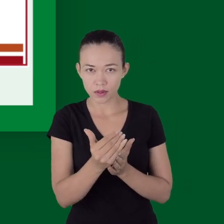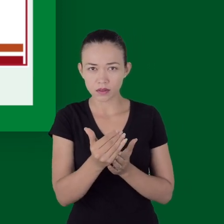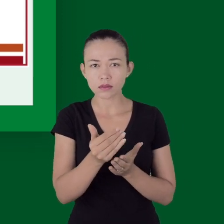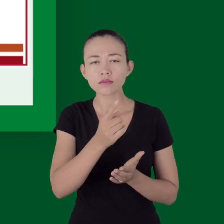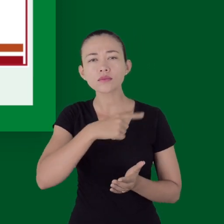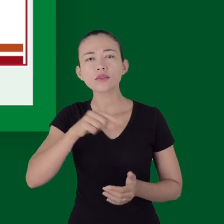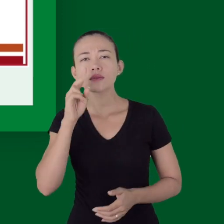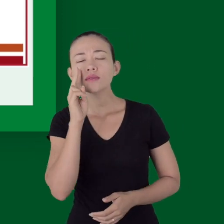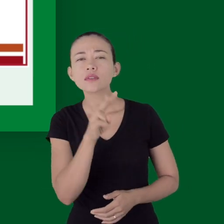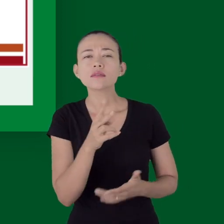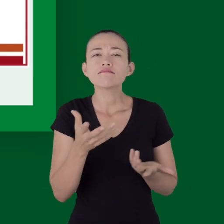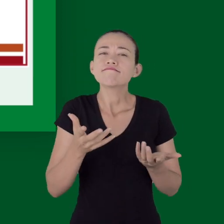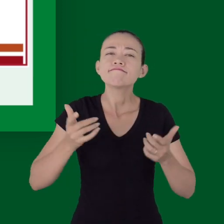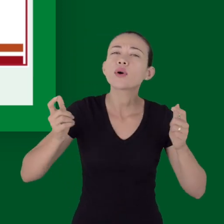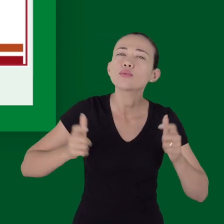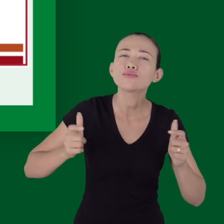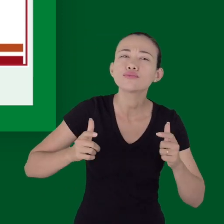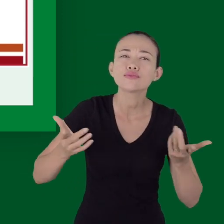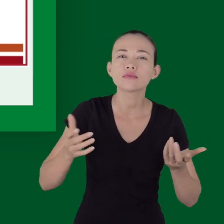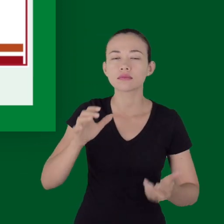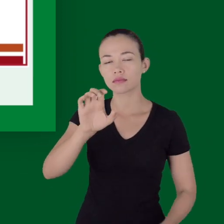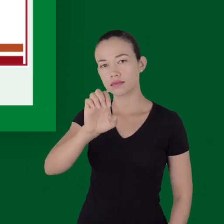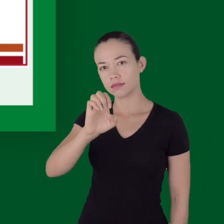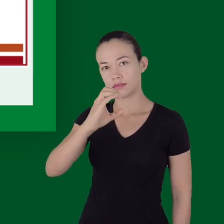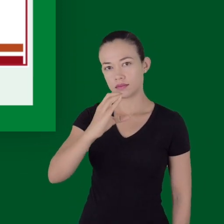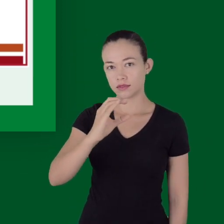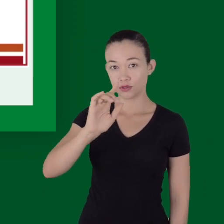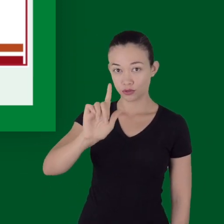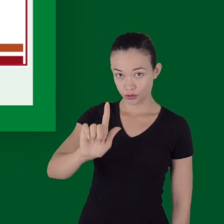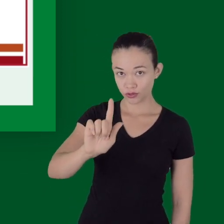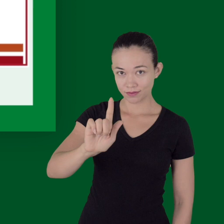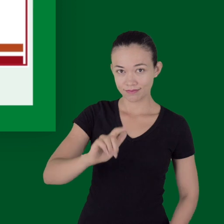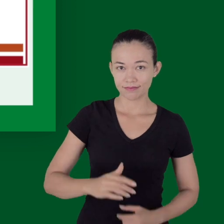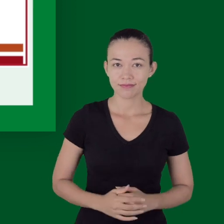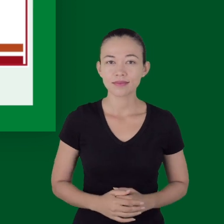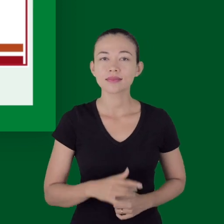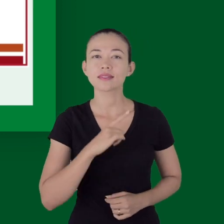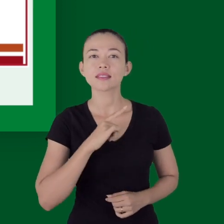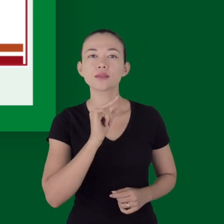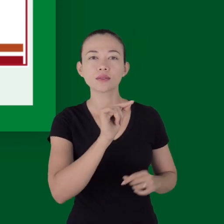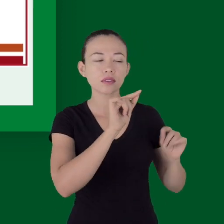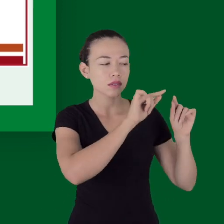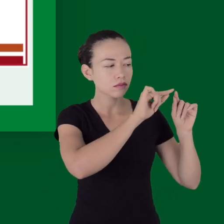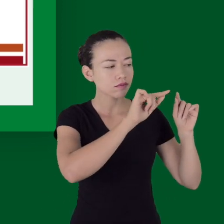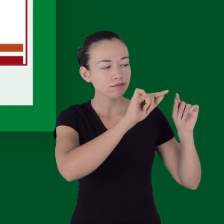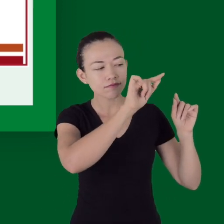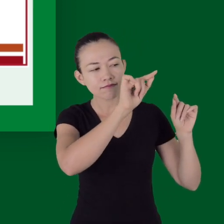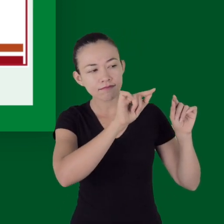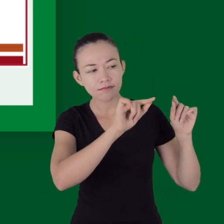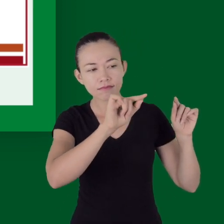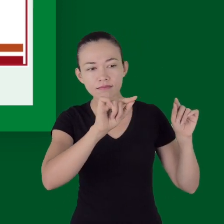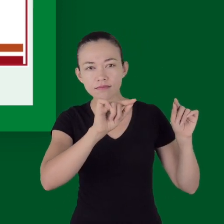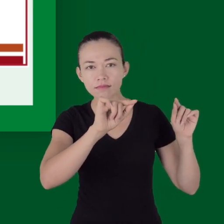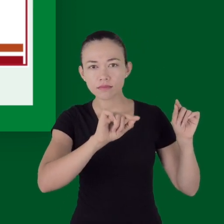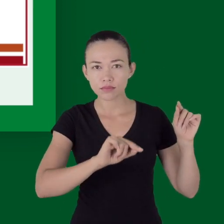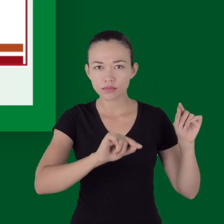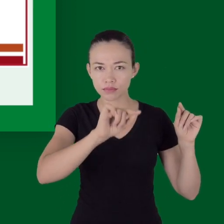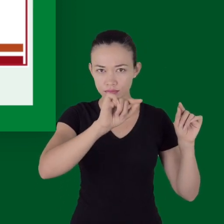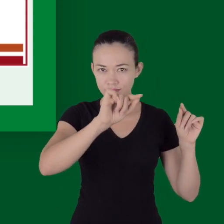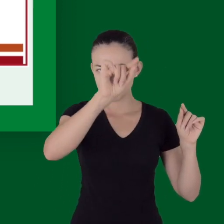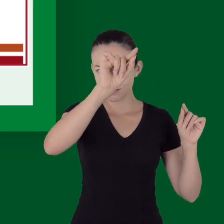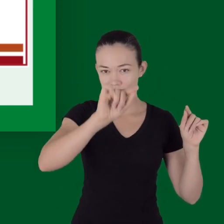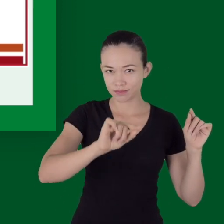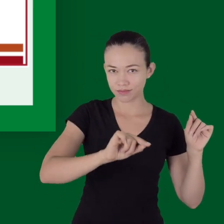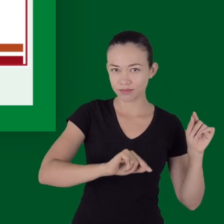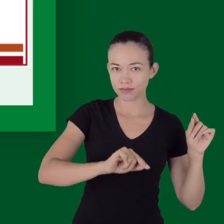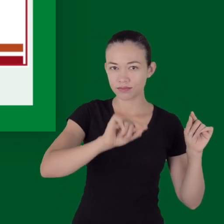no eletrocardiograma, no papel, com formação de ondas específicas que determinam a passagem do impulso